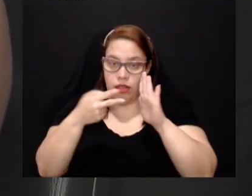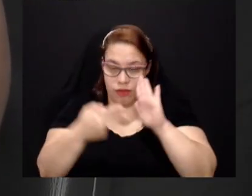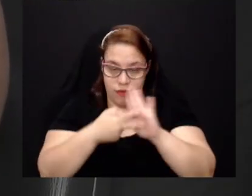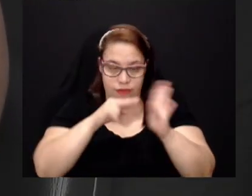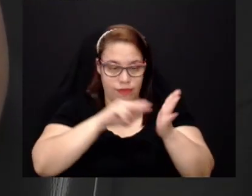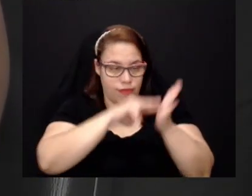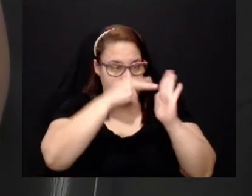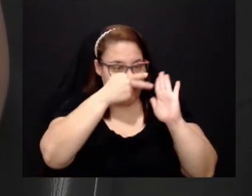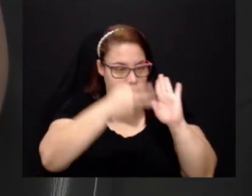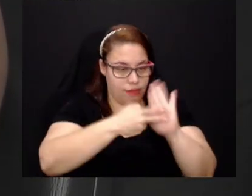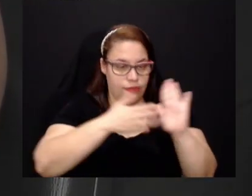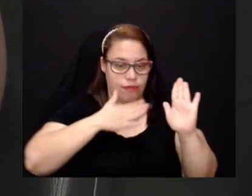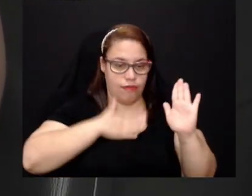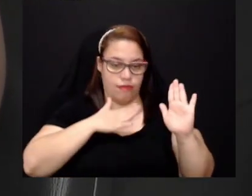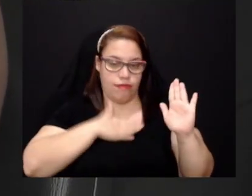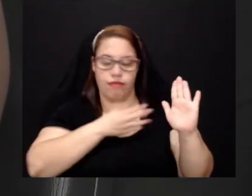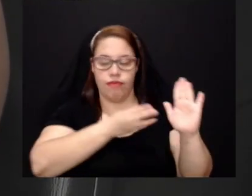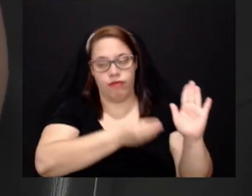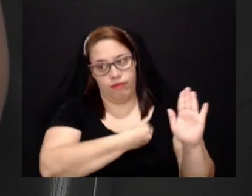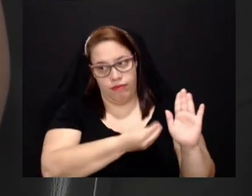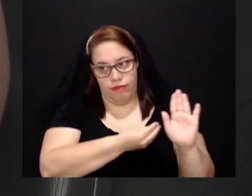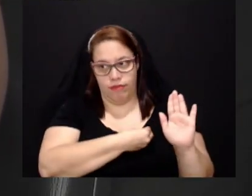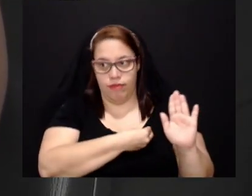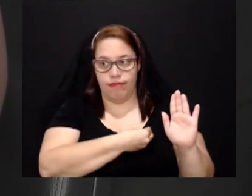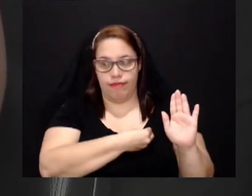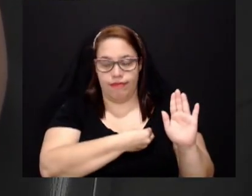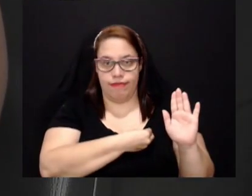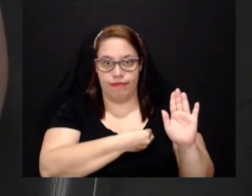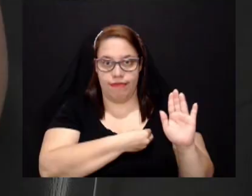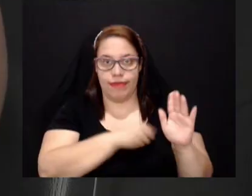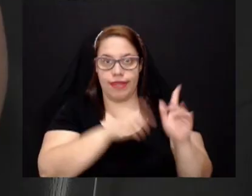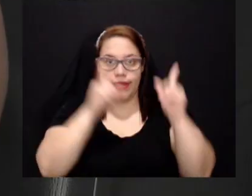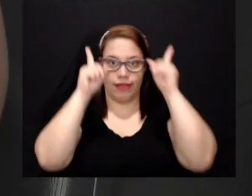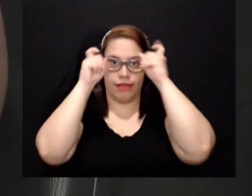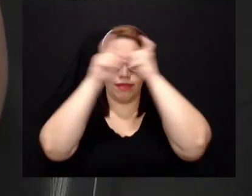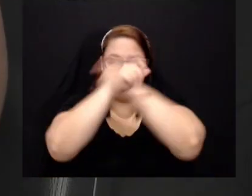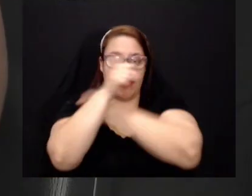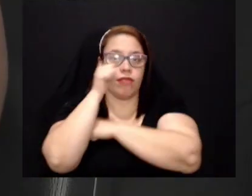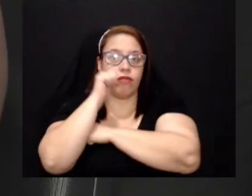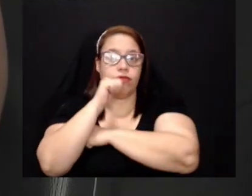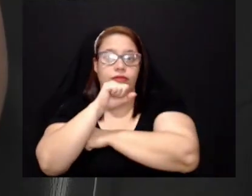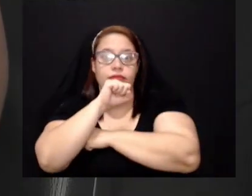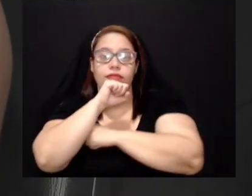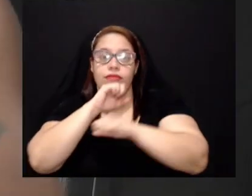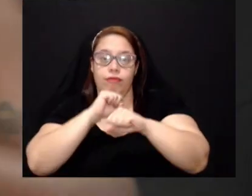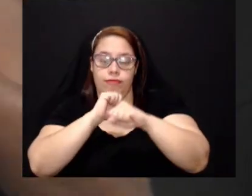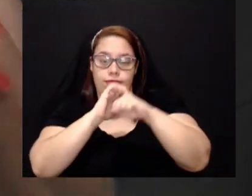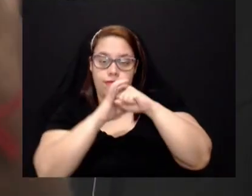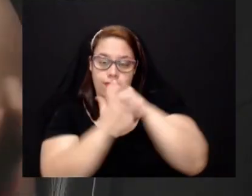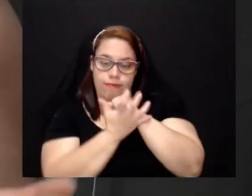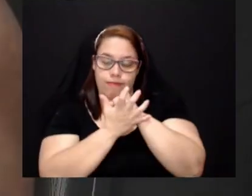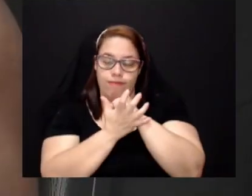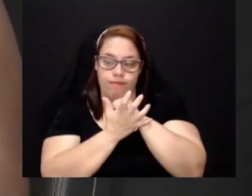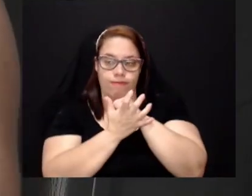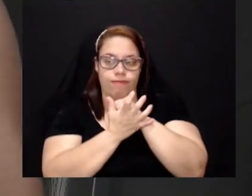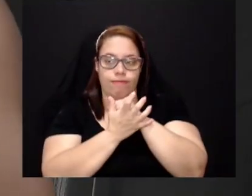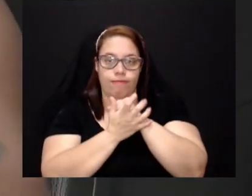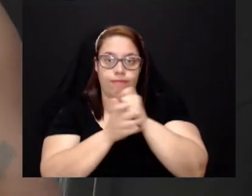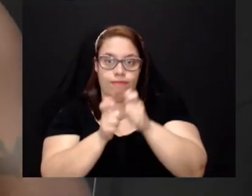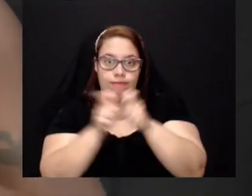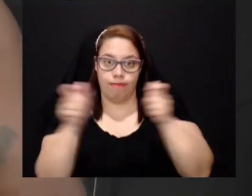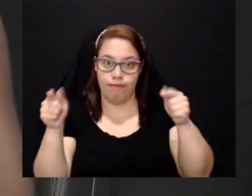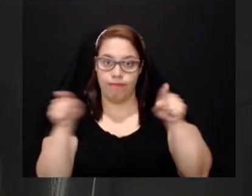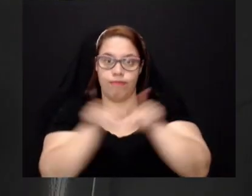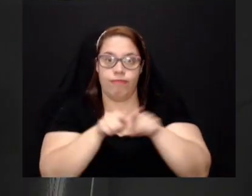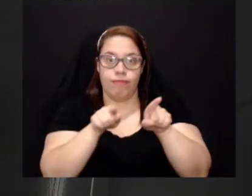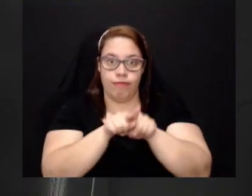minha vida, né? E o desafio de ser mãe na pandemia foi assim muito grande, mas também a partir